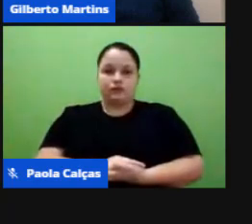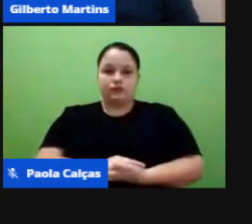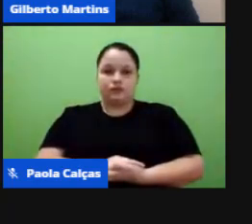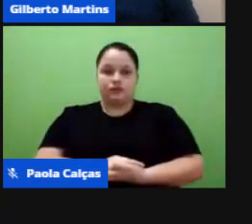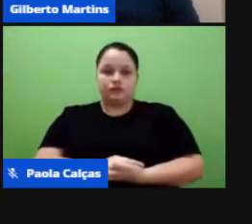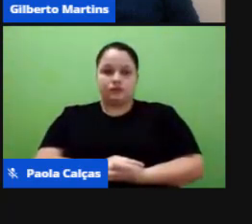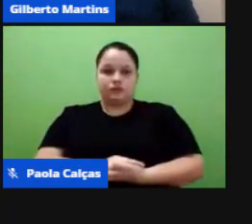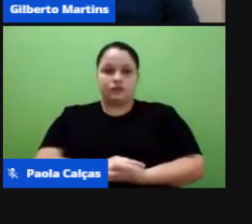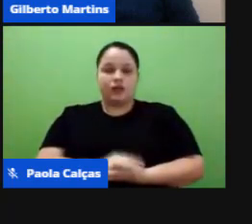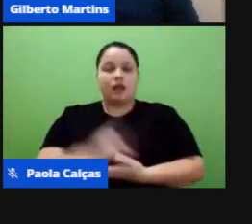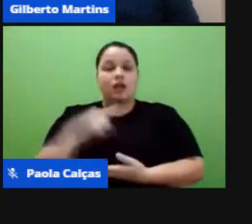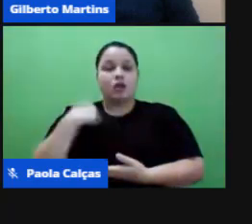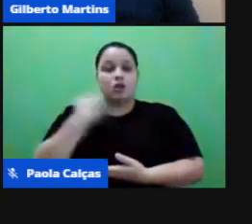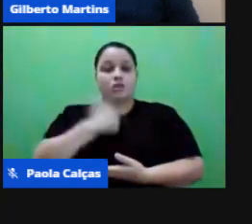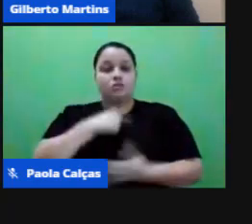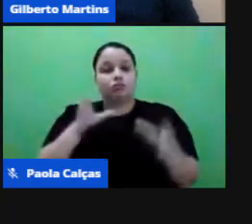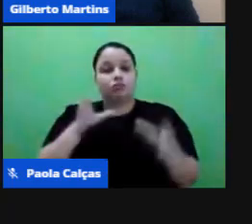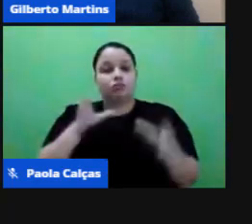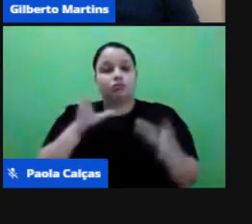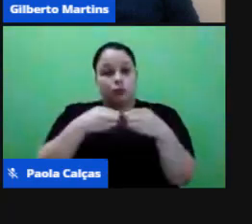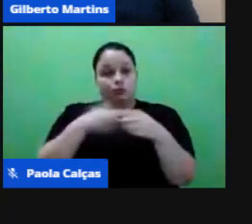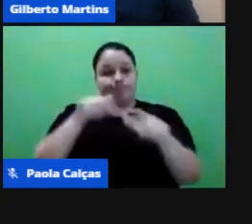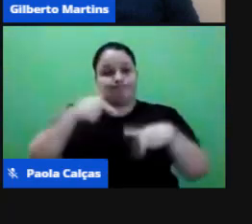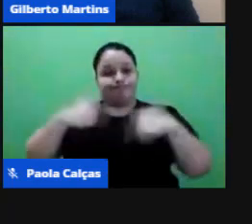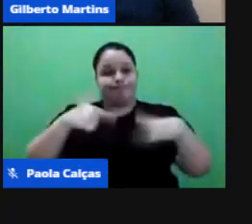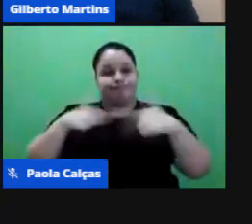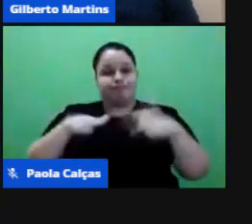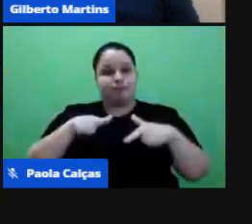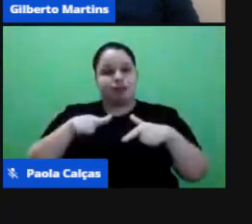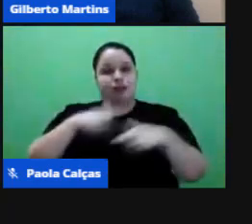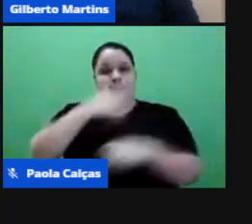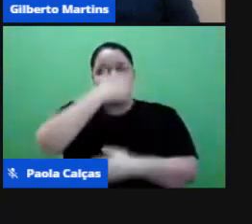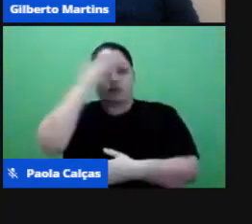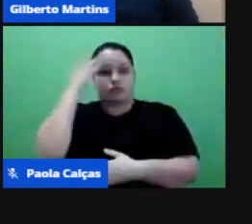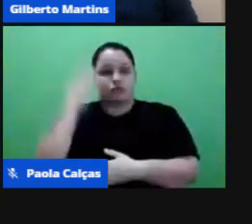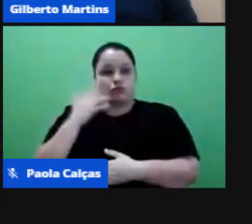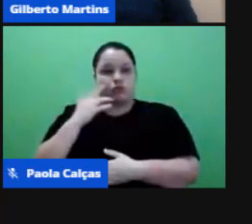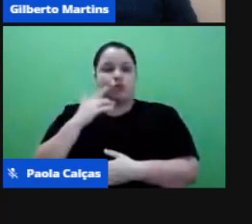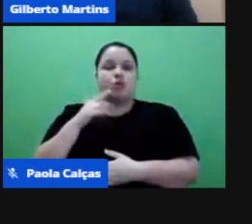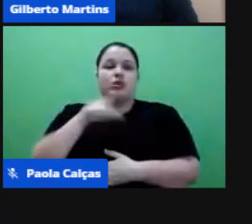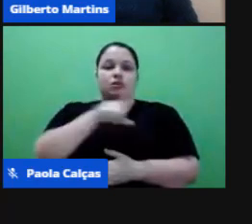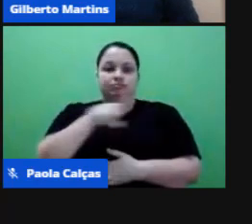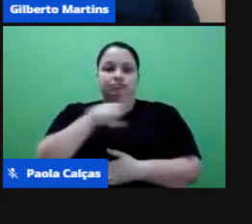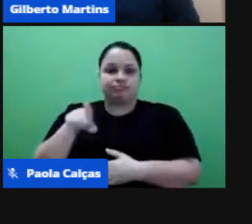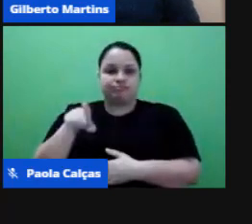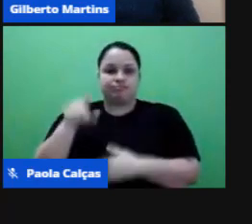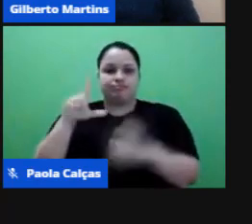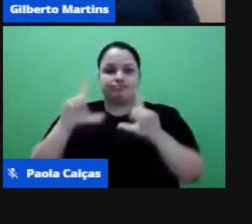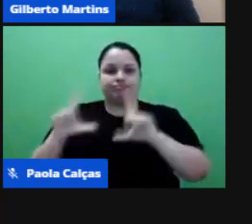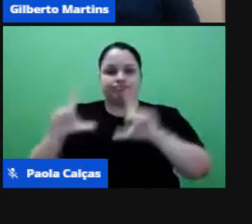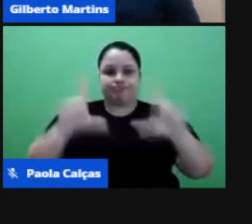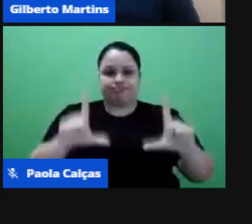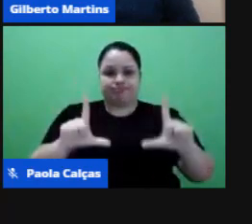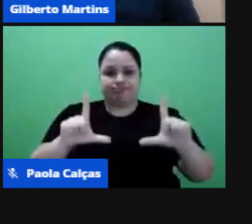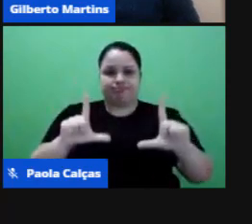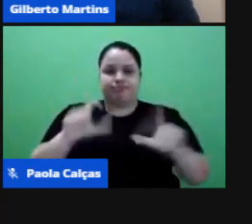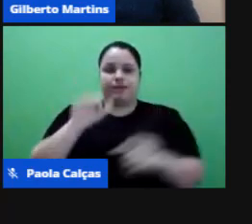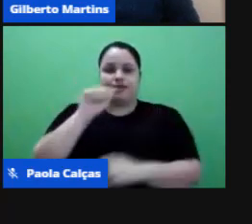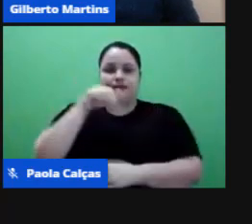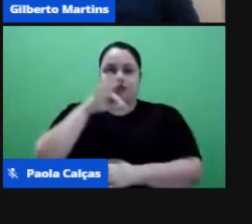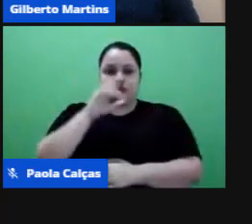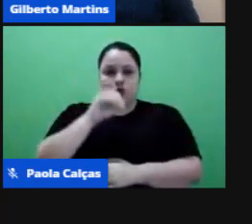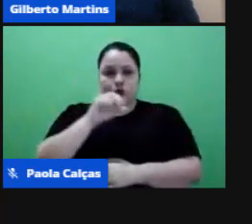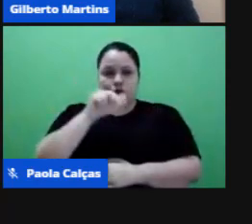A nossa equipe de trabalho é composta pelo professor Antônio, o professor Gilberto, eu,